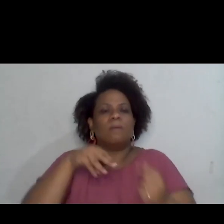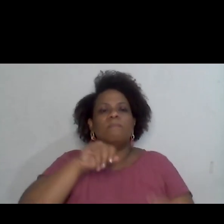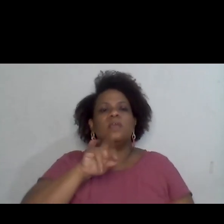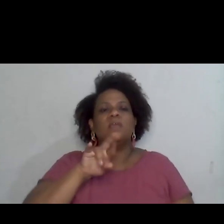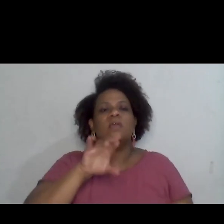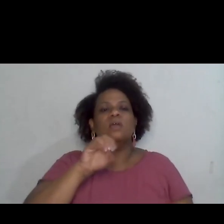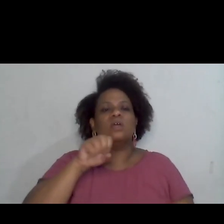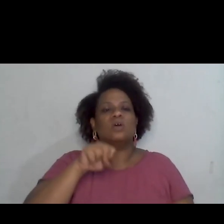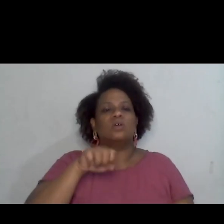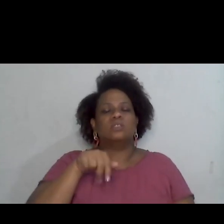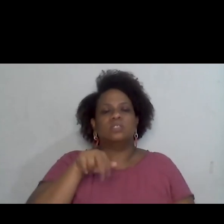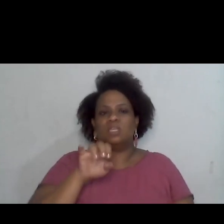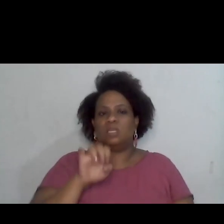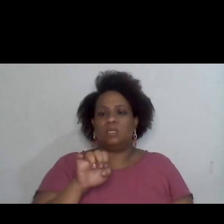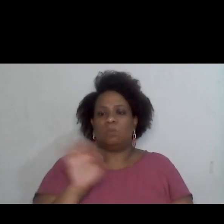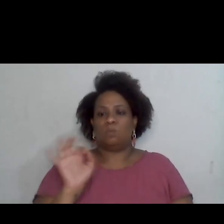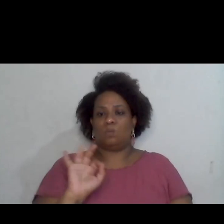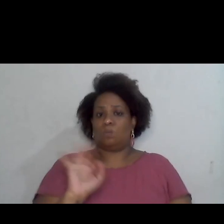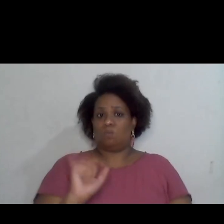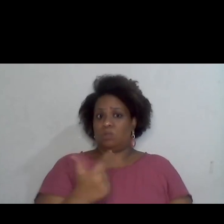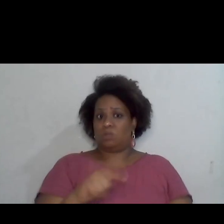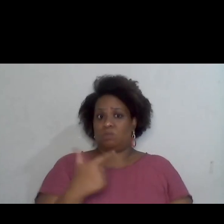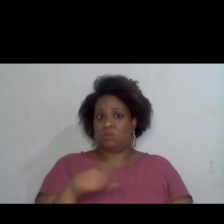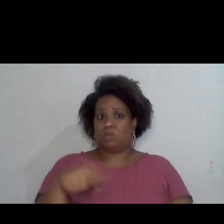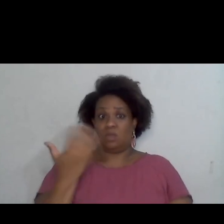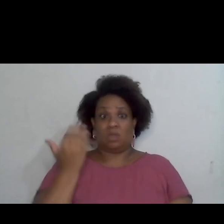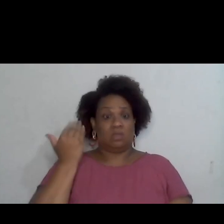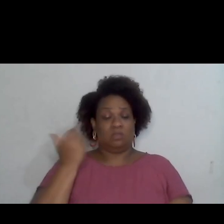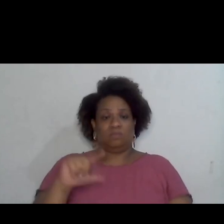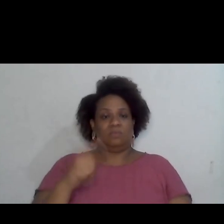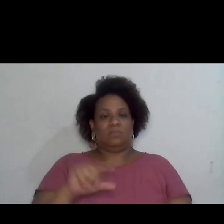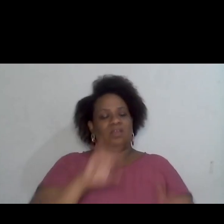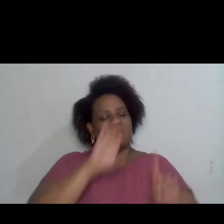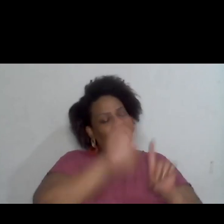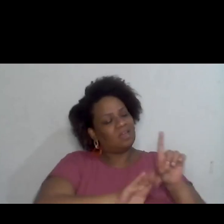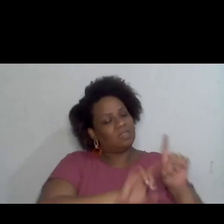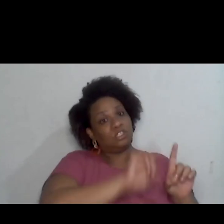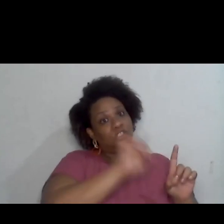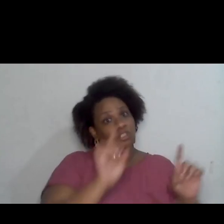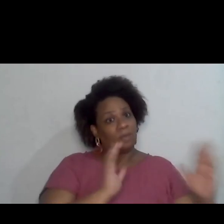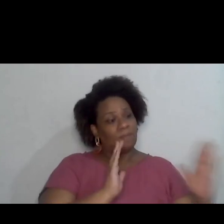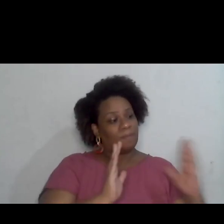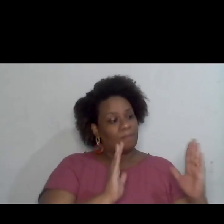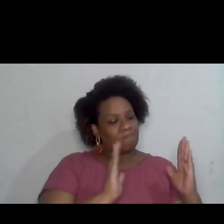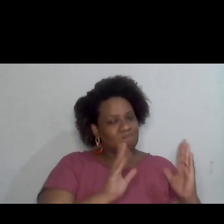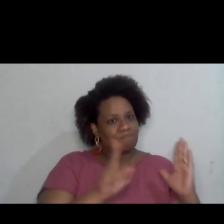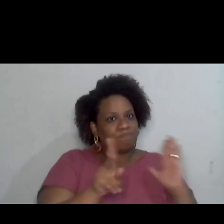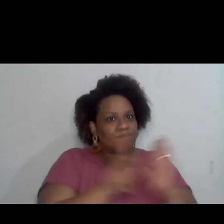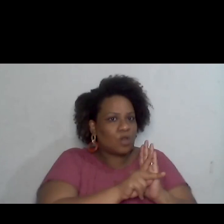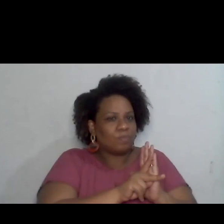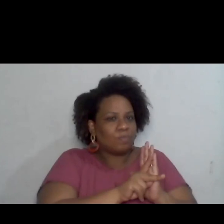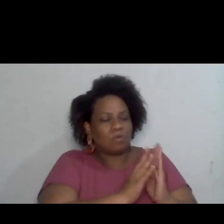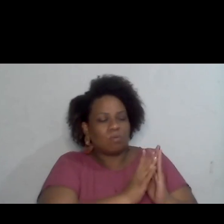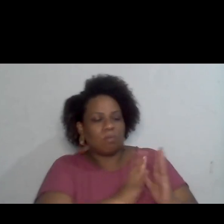que nós não tínhamos. Isso exige um calendário específico, um prazo